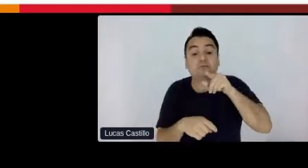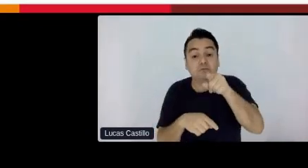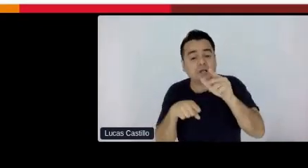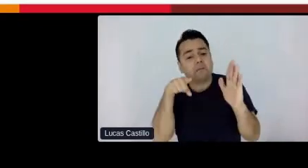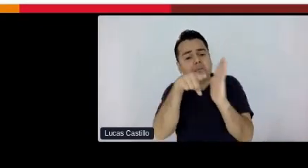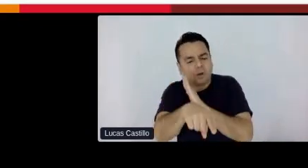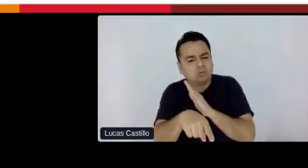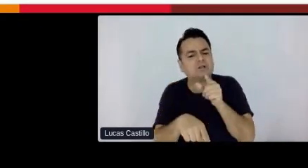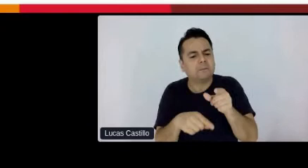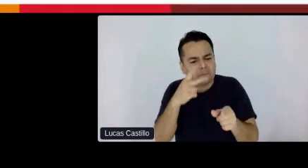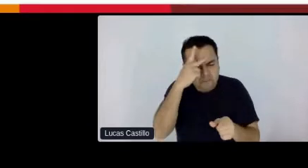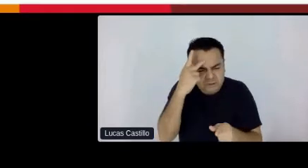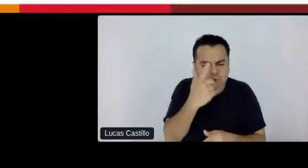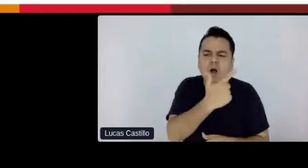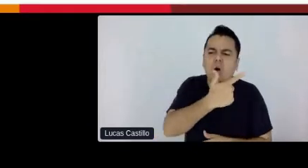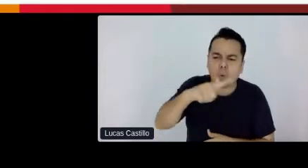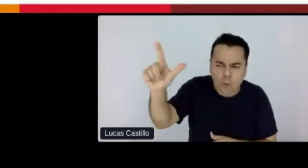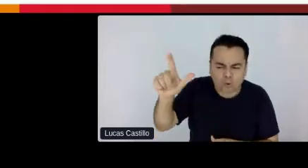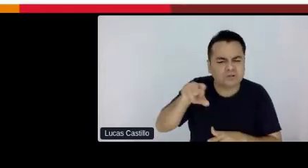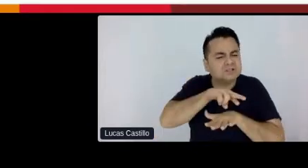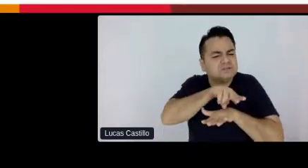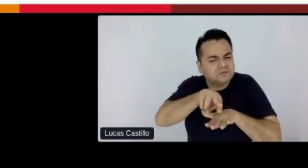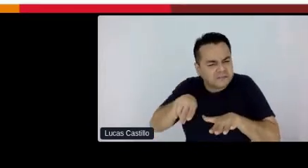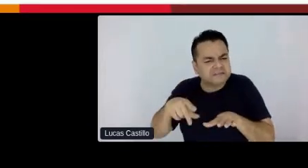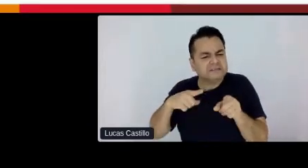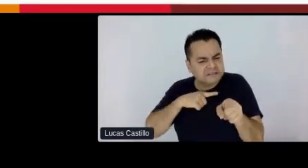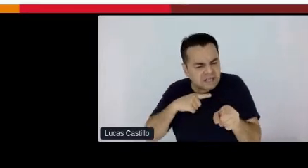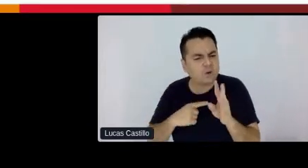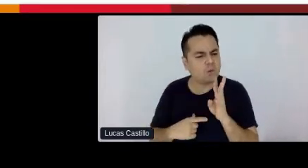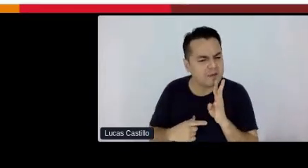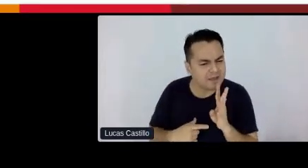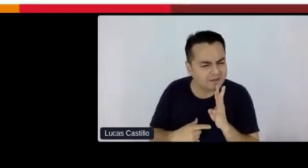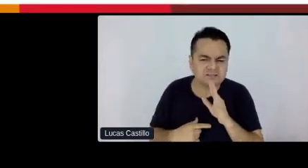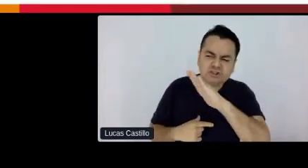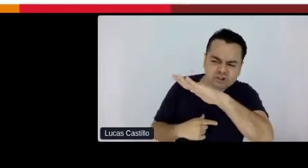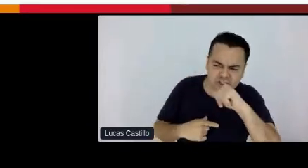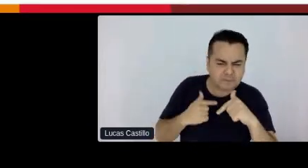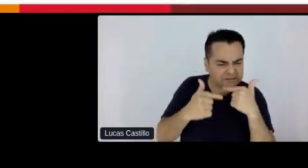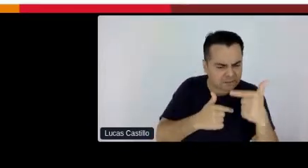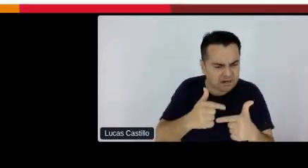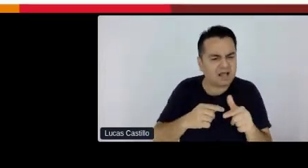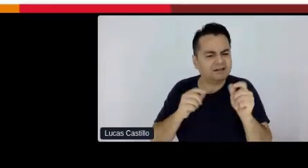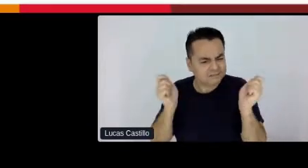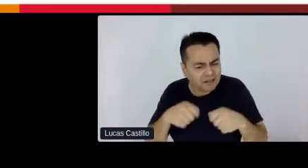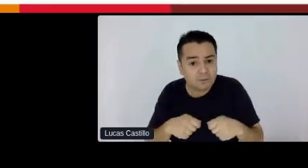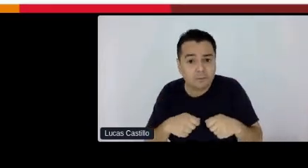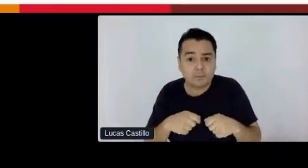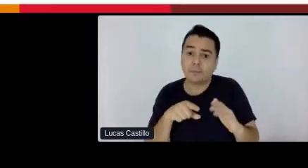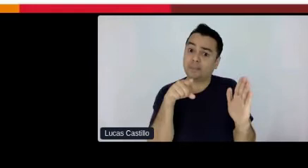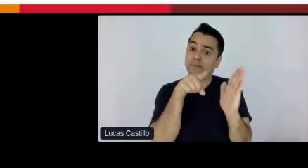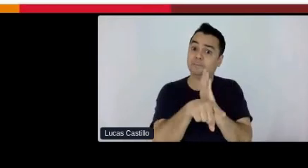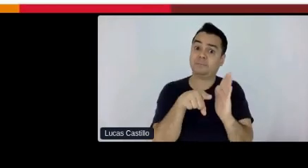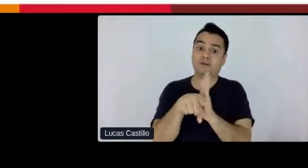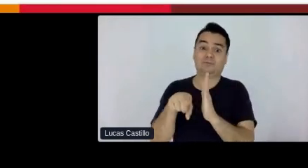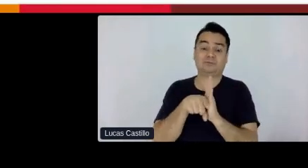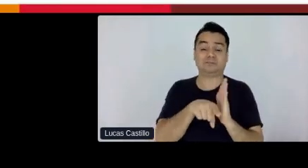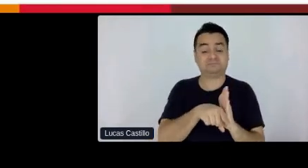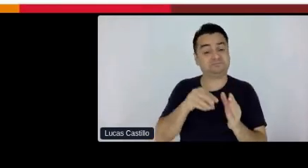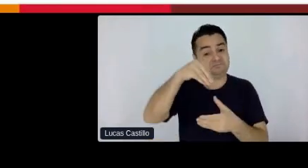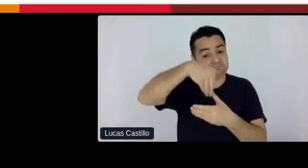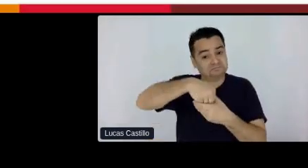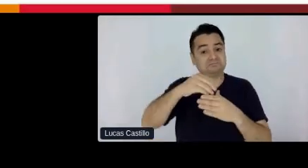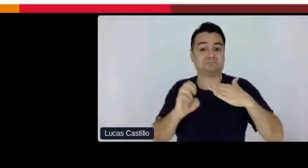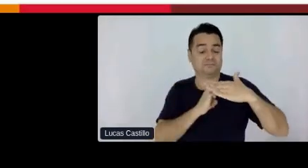de indicações. E os diversos funcionários que você já tem, ele pode estar conectado